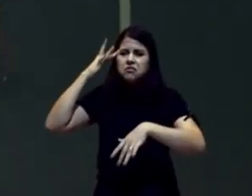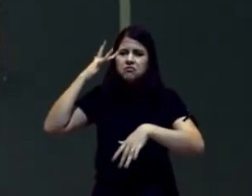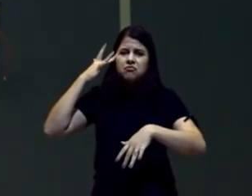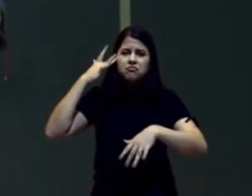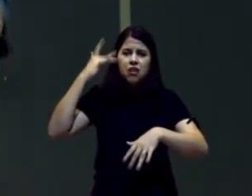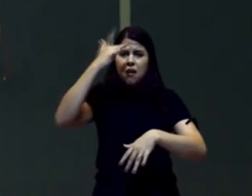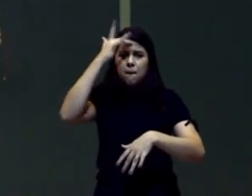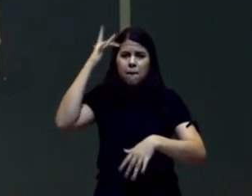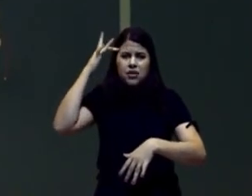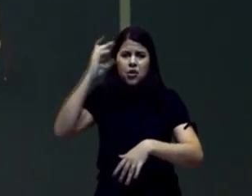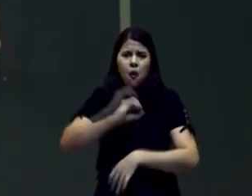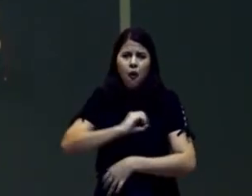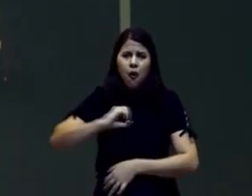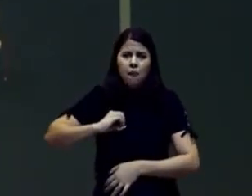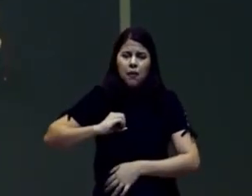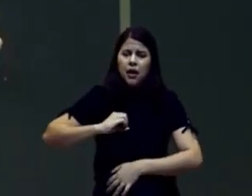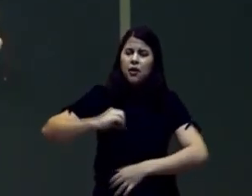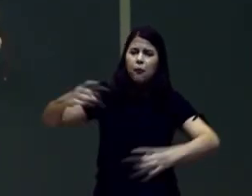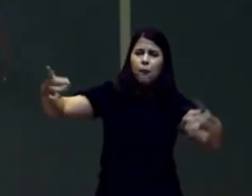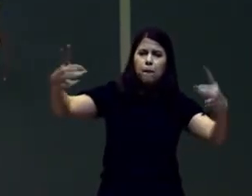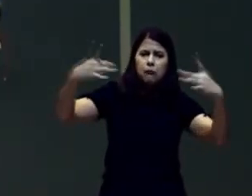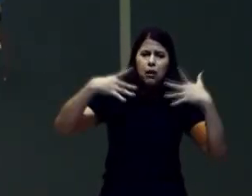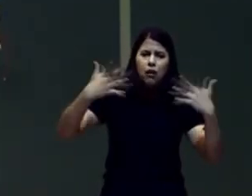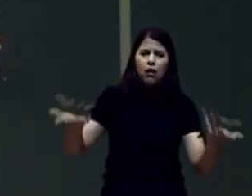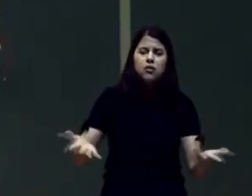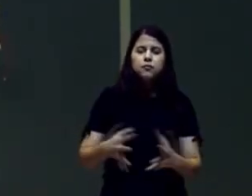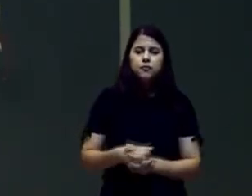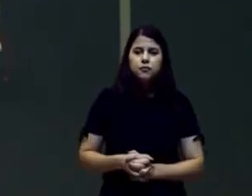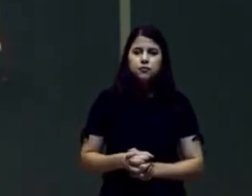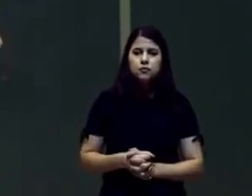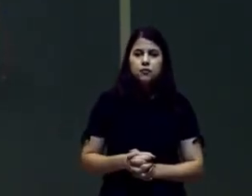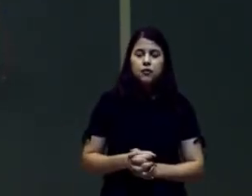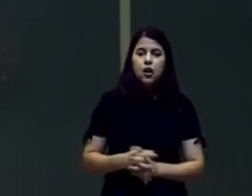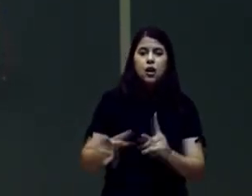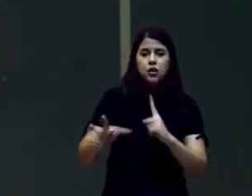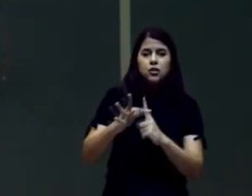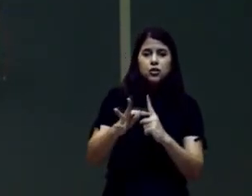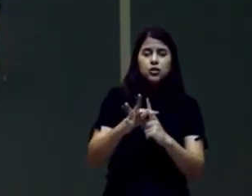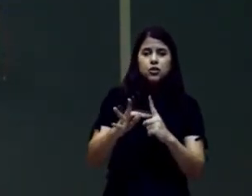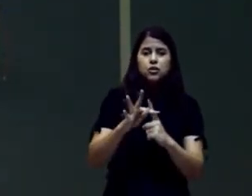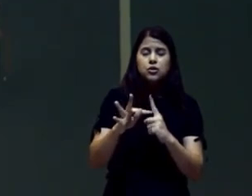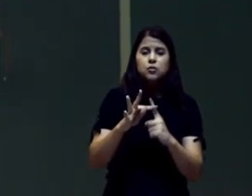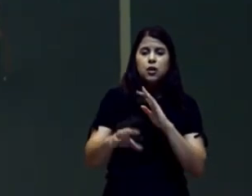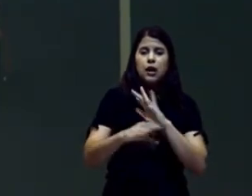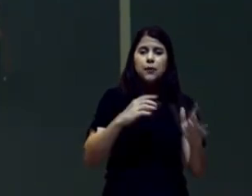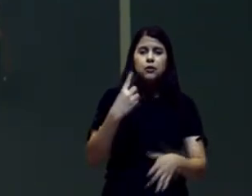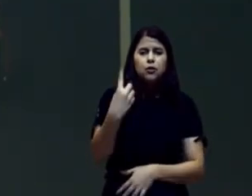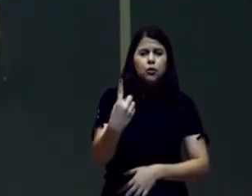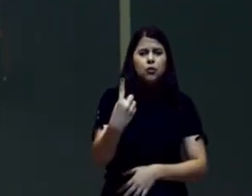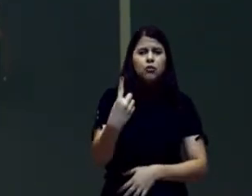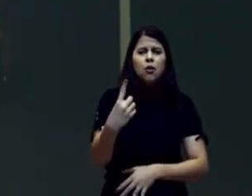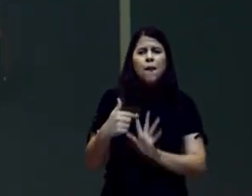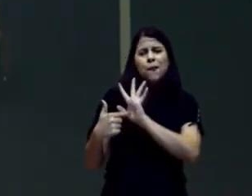seus cooperadores. Olha o que diz a carta no capítulo 1, versículo 15. Essa carta é melancólica. Ela